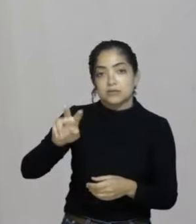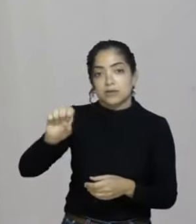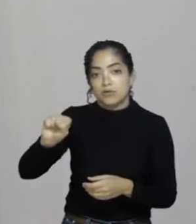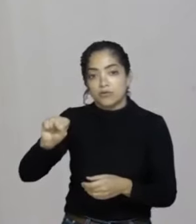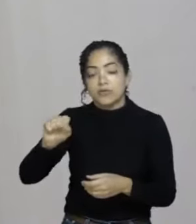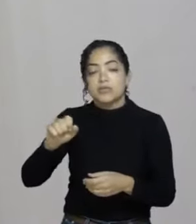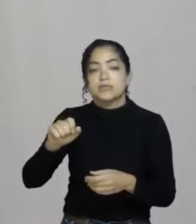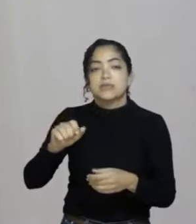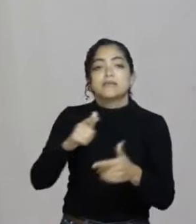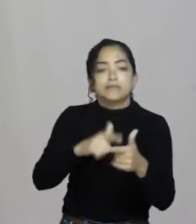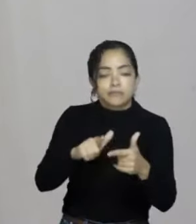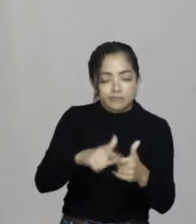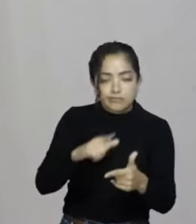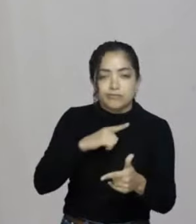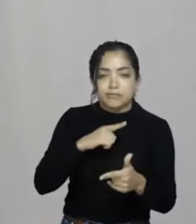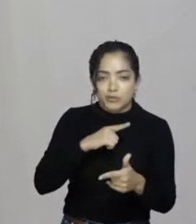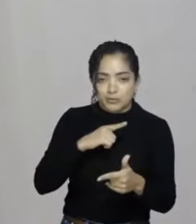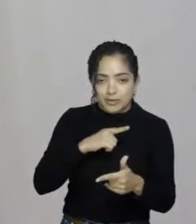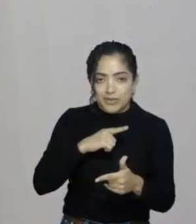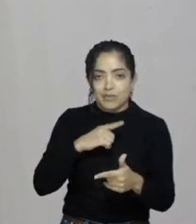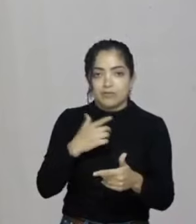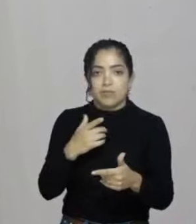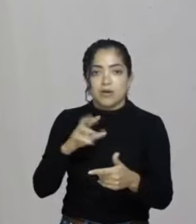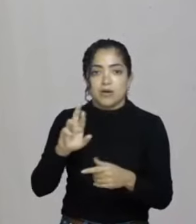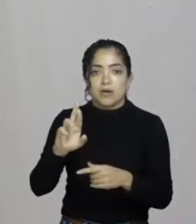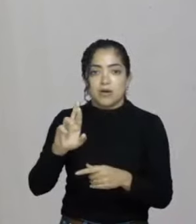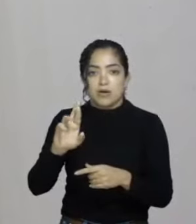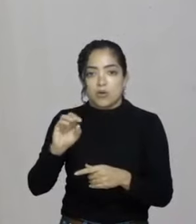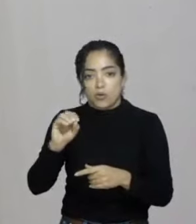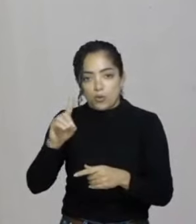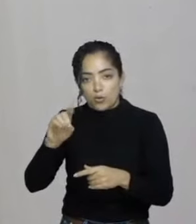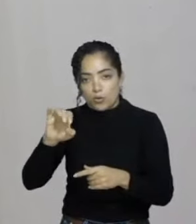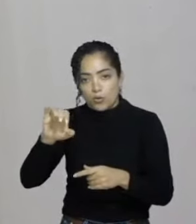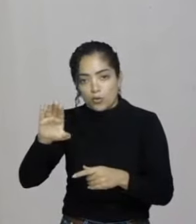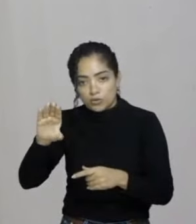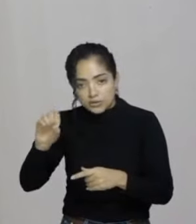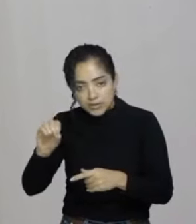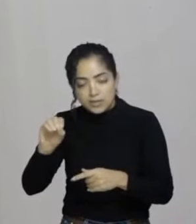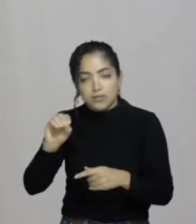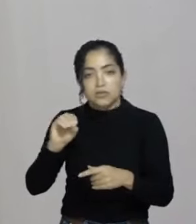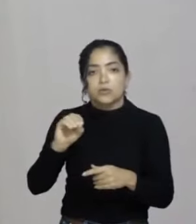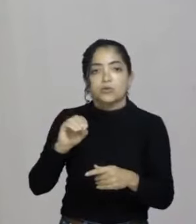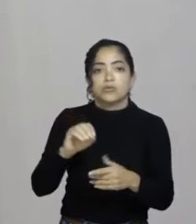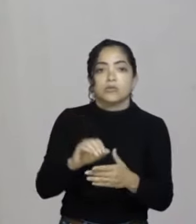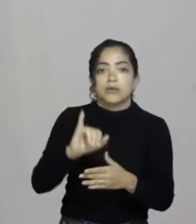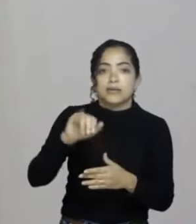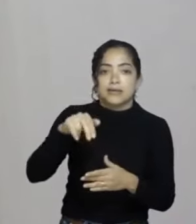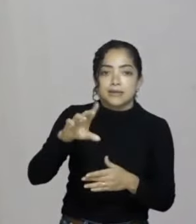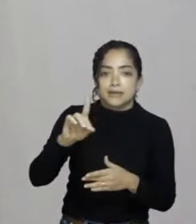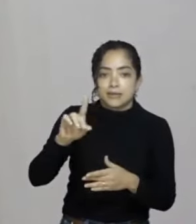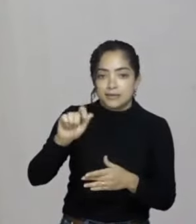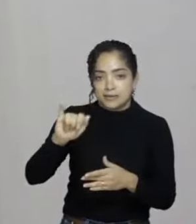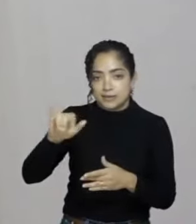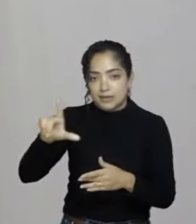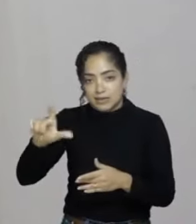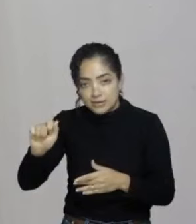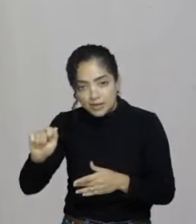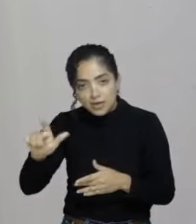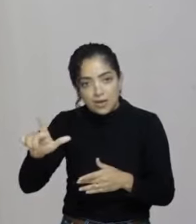Victor estamos vivendo a mesma realidade rodeio Ascurra Apiúna Indaial são municípios que